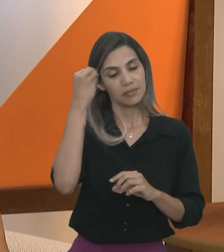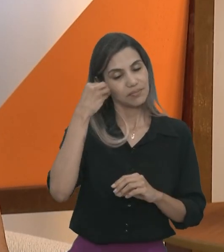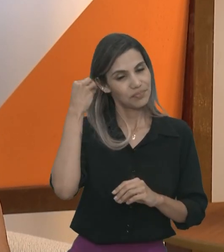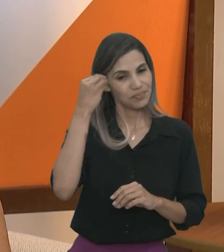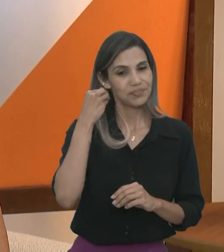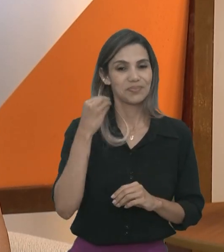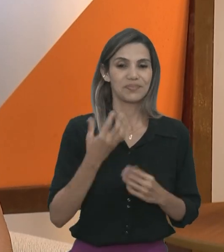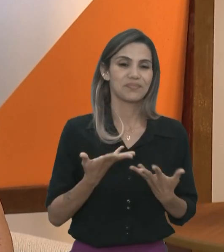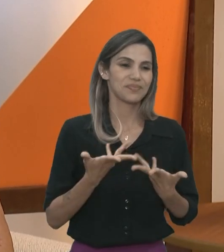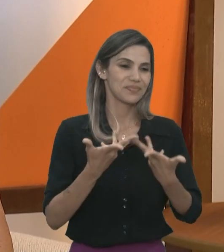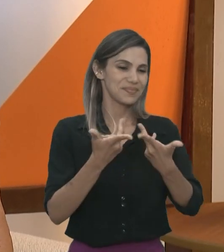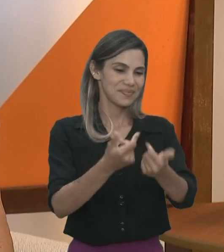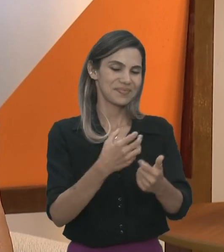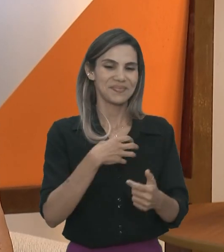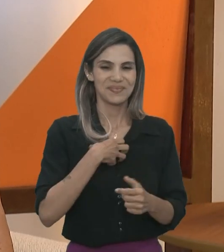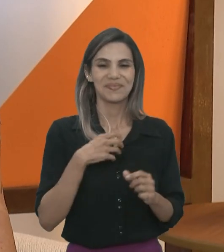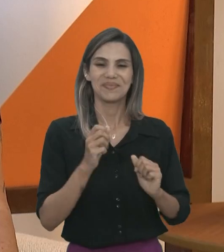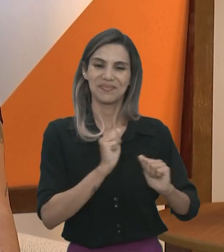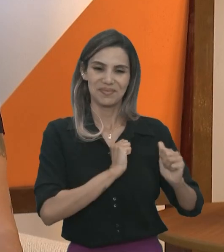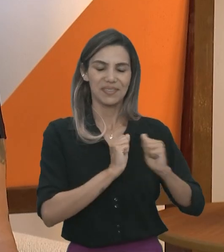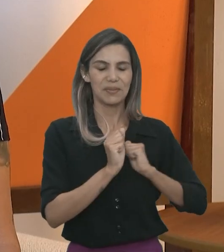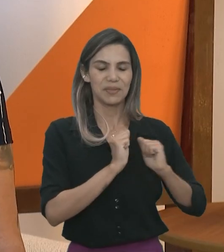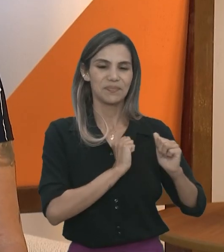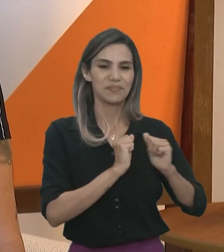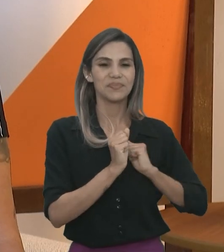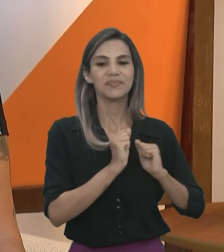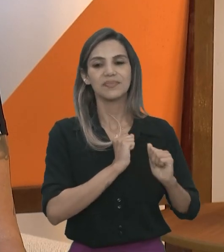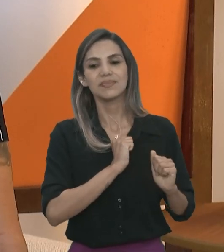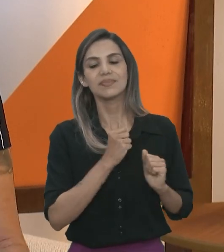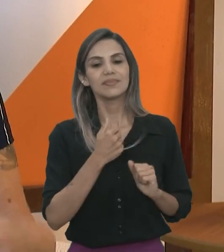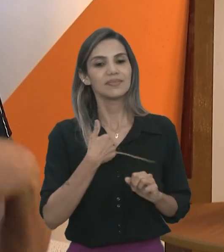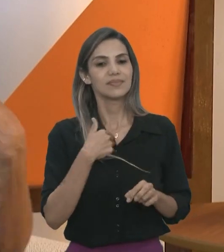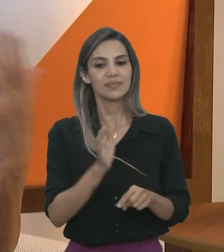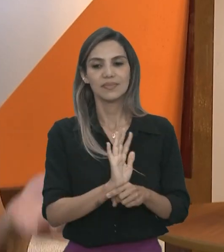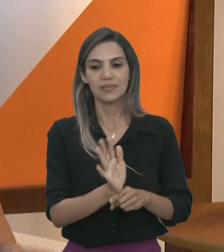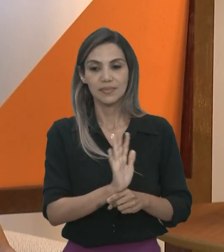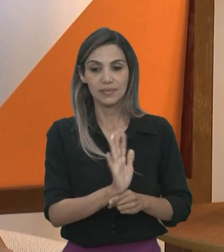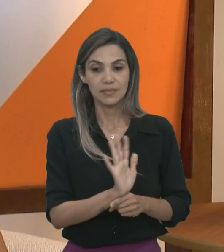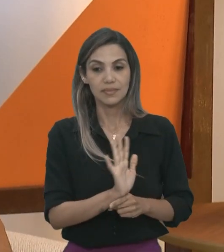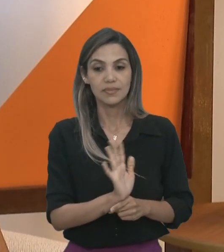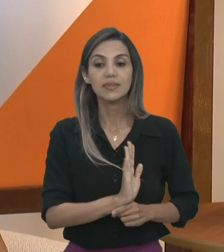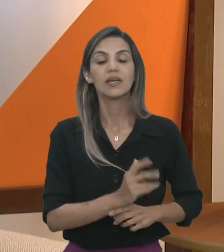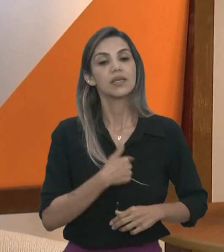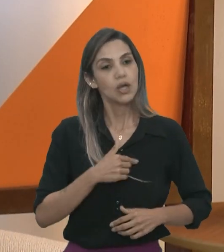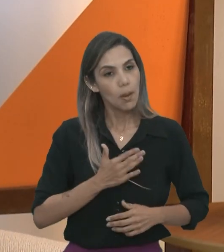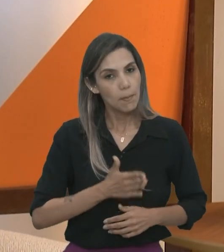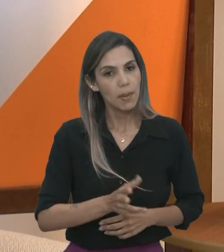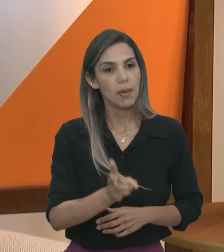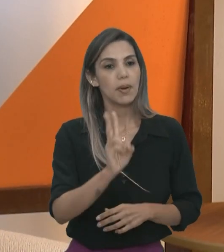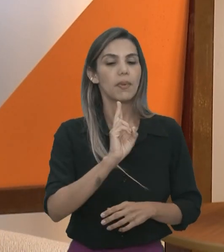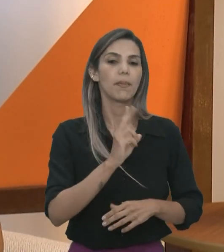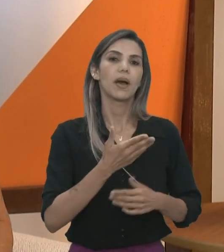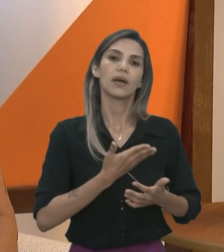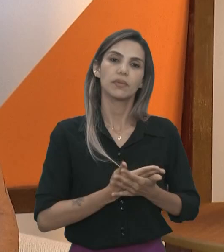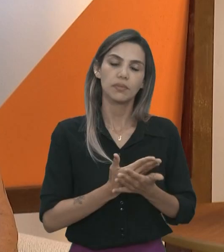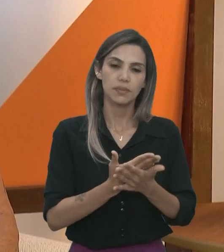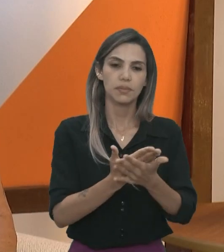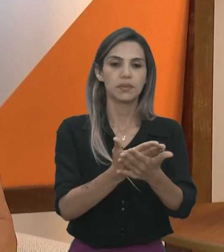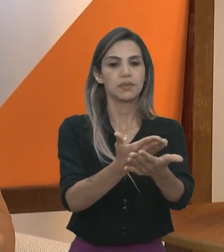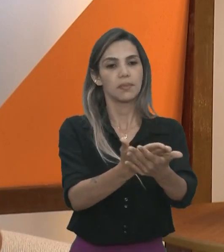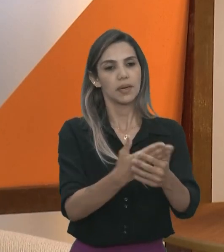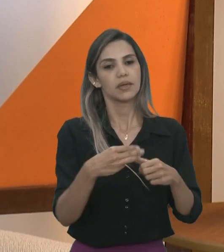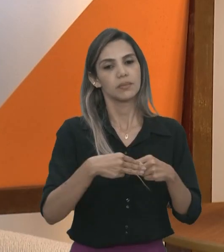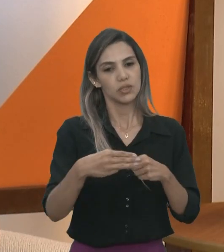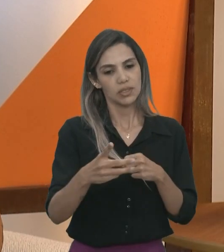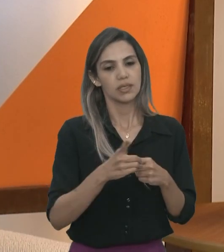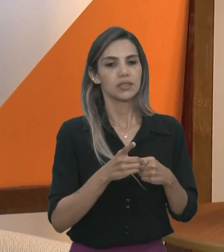deixou ainda mais apaixonada, né, pelo cinema. E aí eu continuei estudando, fazendo os estudos de